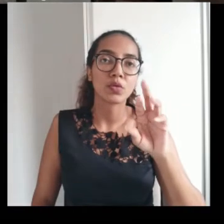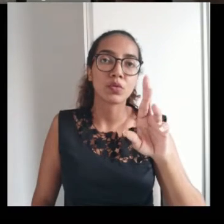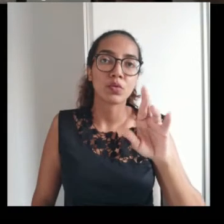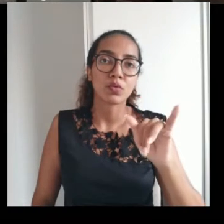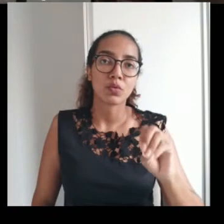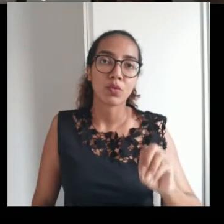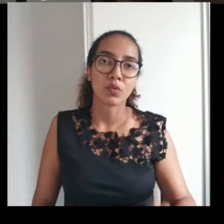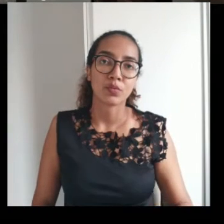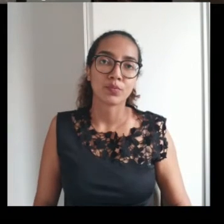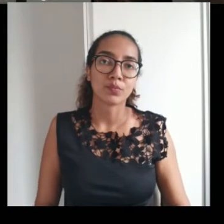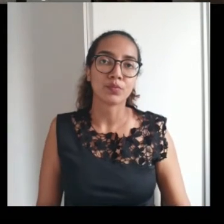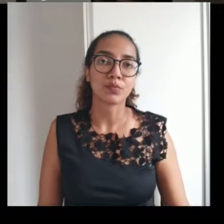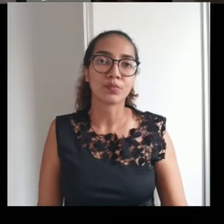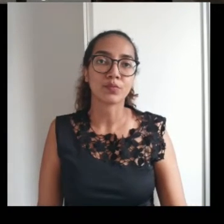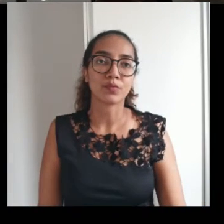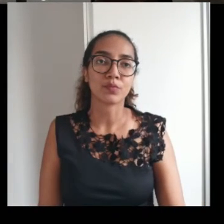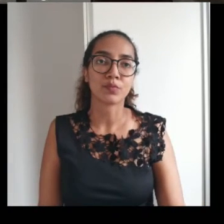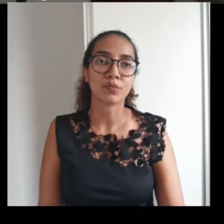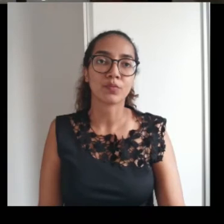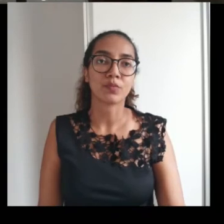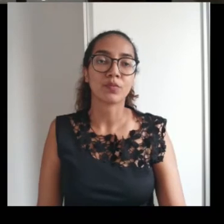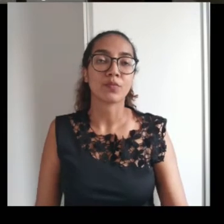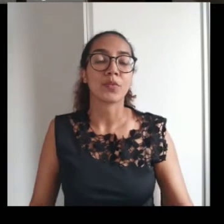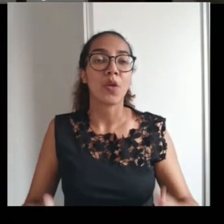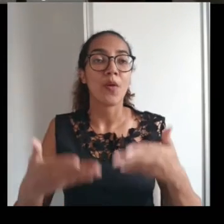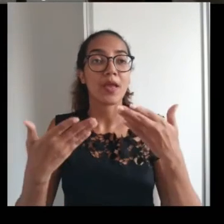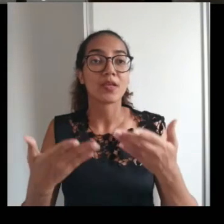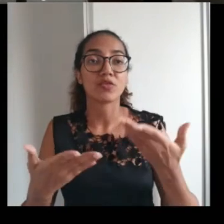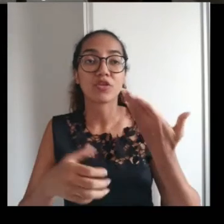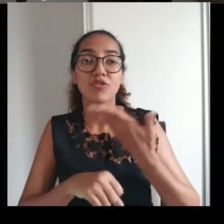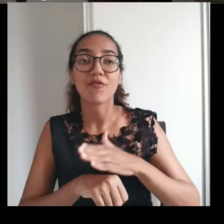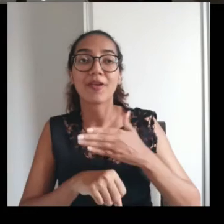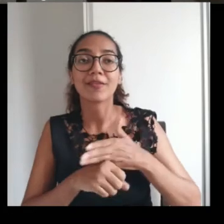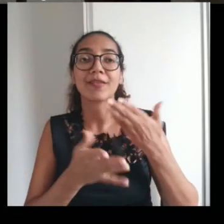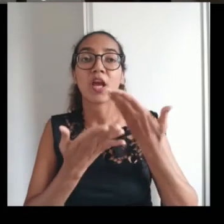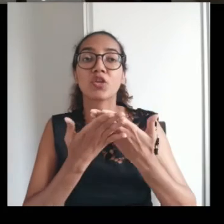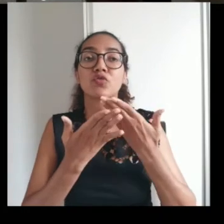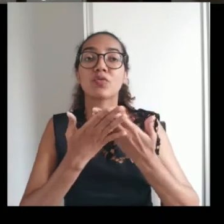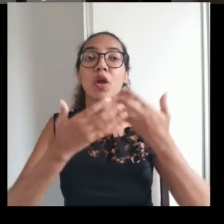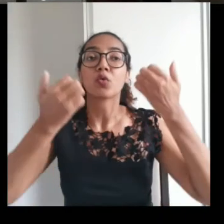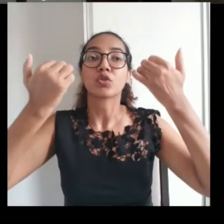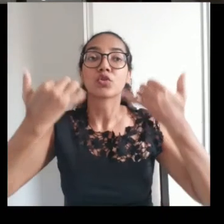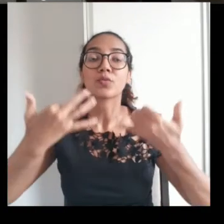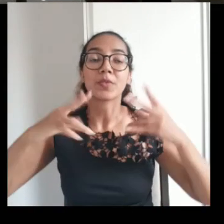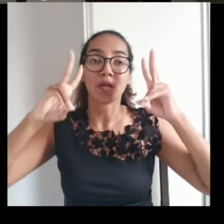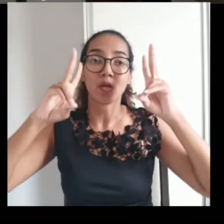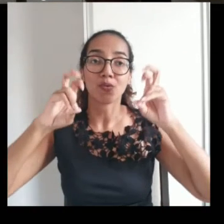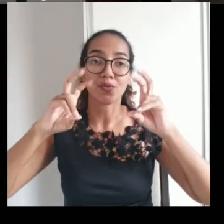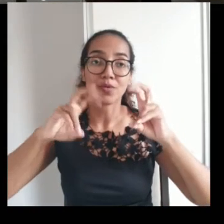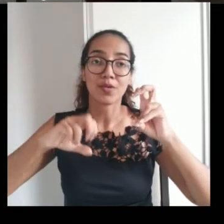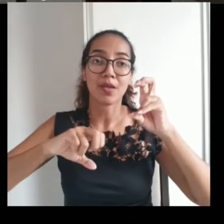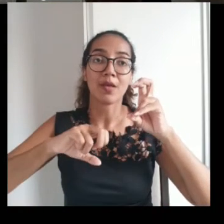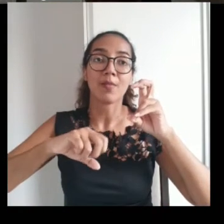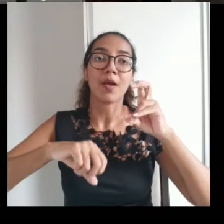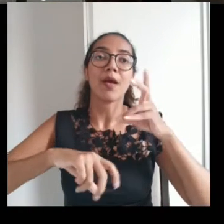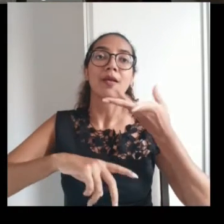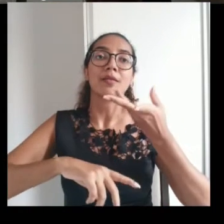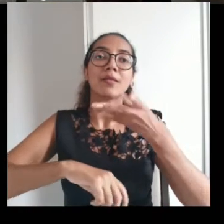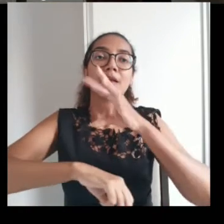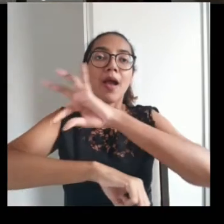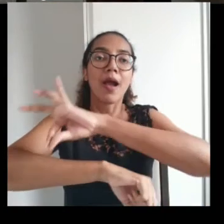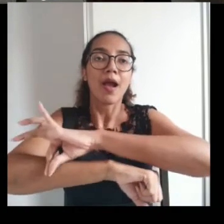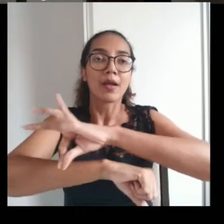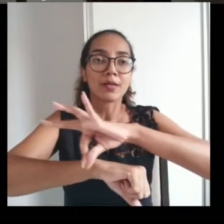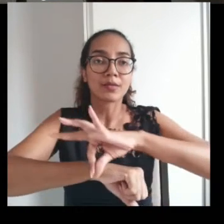vai tentar trabalhar quando está falando de arquitetura, né? Uma coisa interessante e importante para vocês é que aqui, por enquanto,